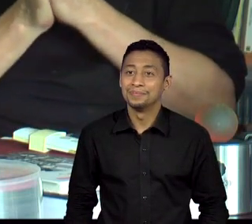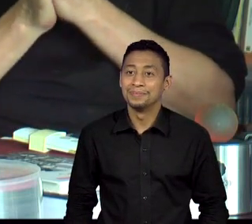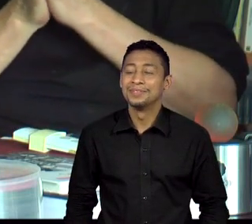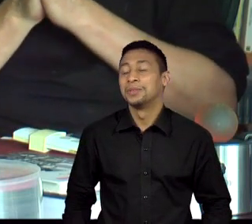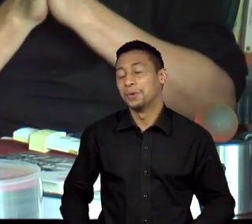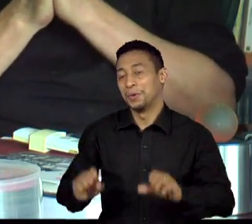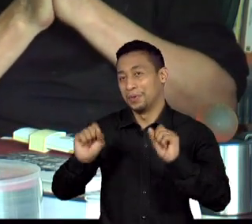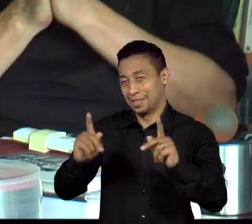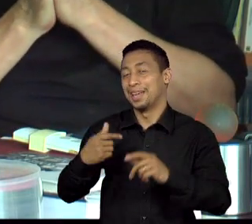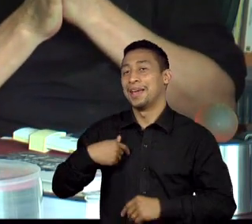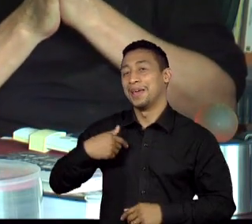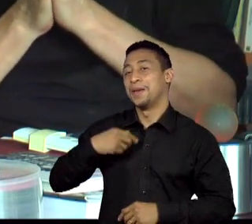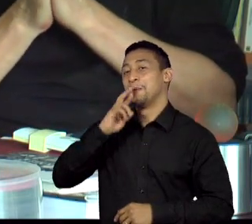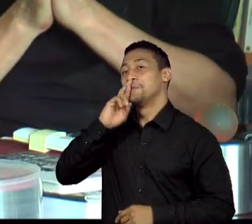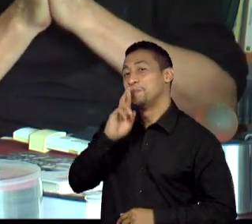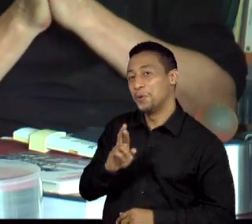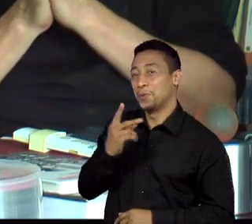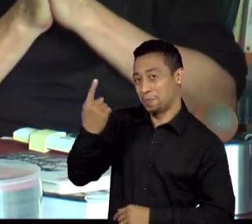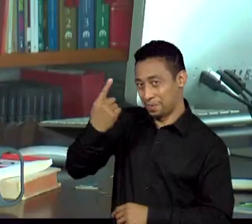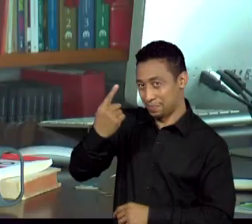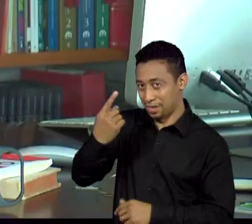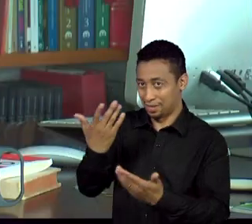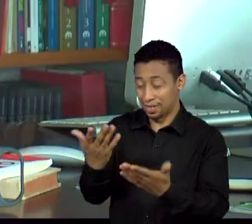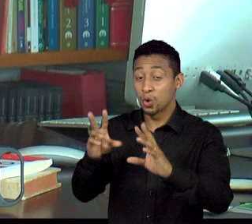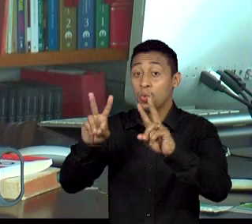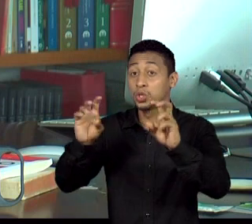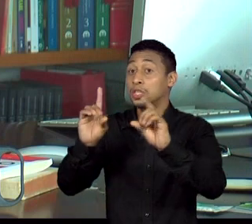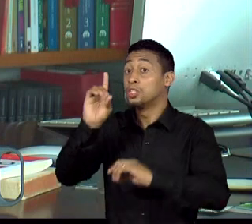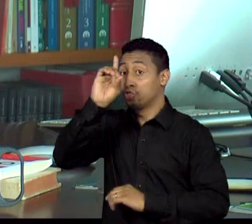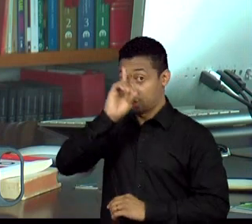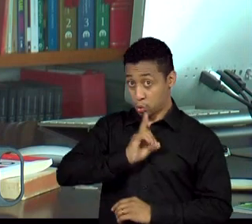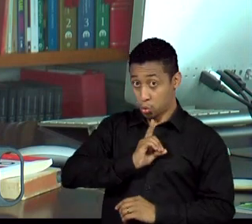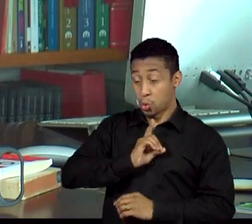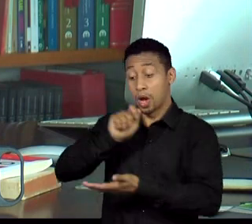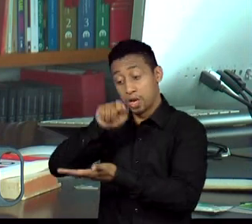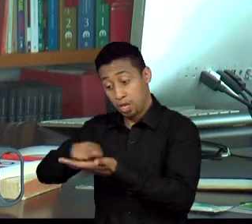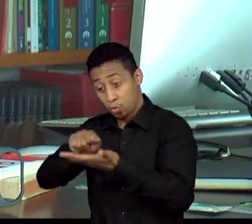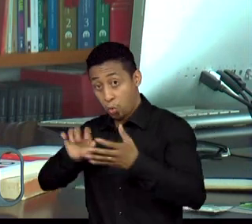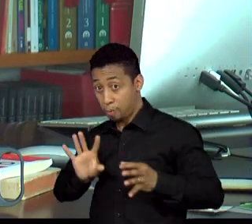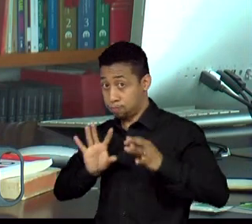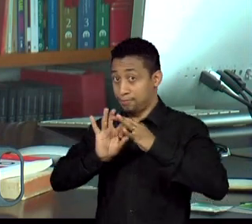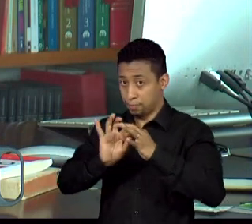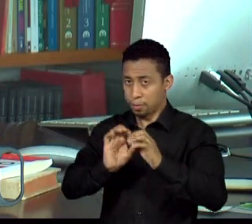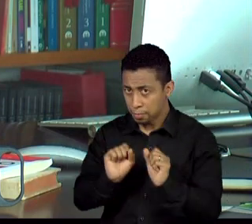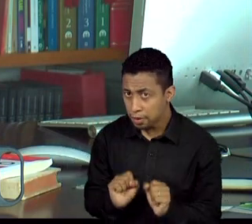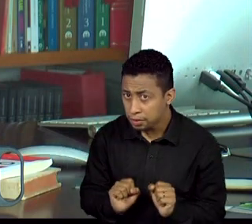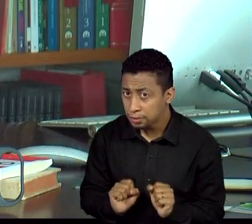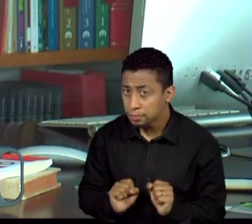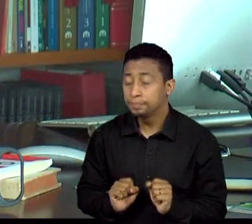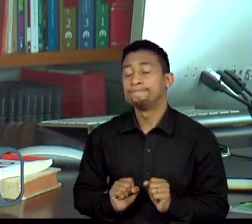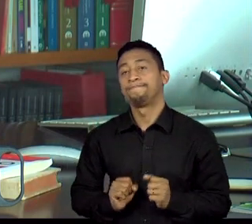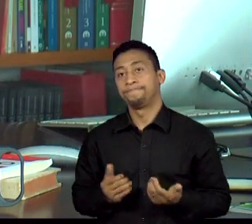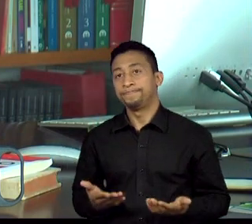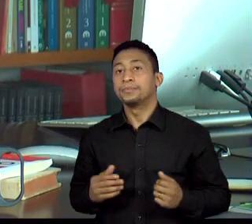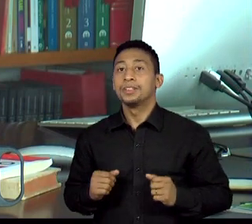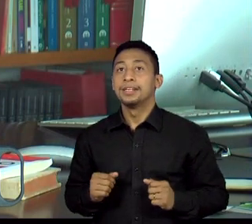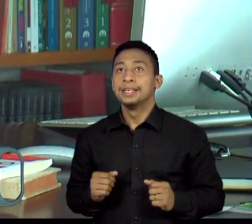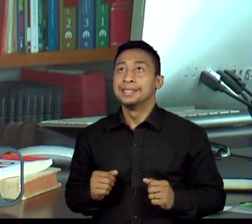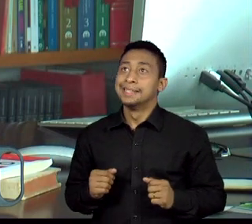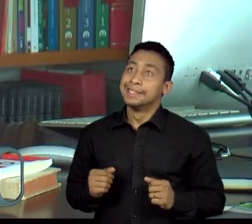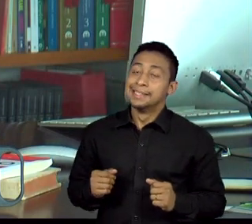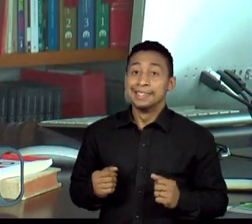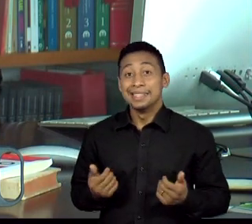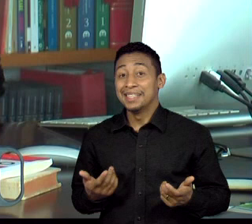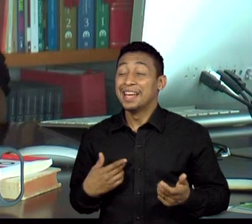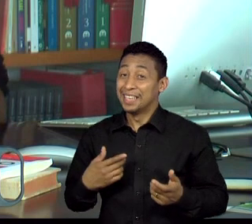Tá, eu respondo primeiro, então, a questão do diretor-autor, pode ser? Pode. Não, Sabrina, não é